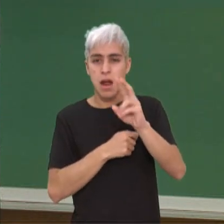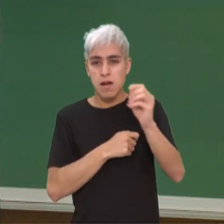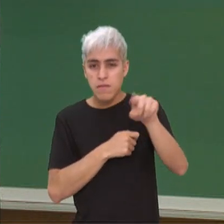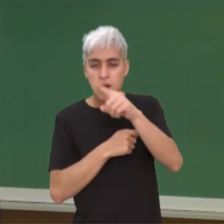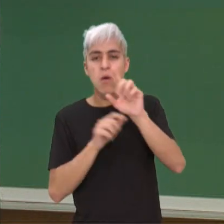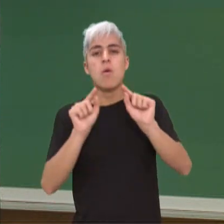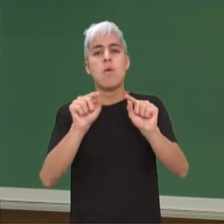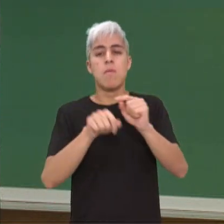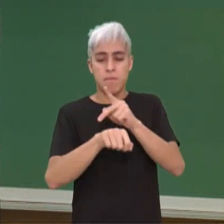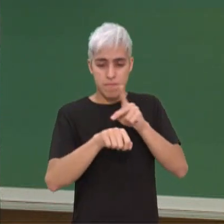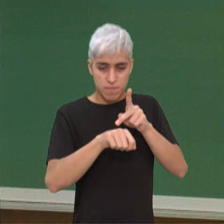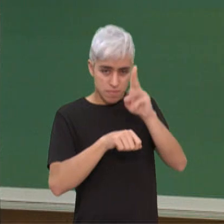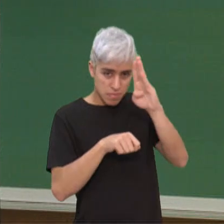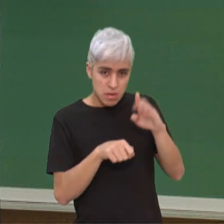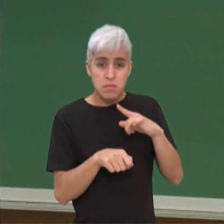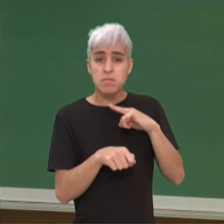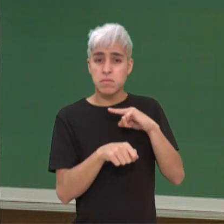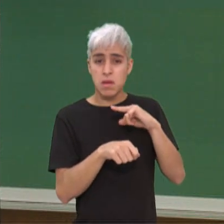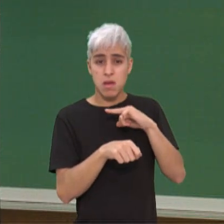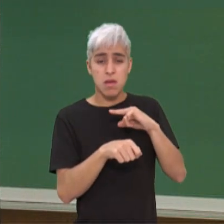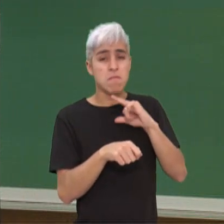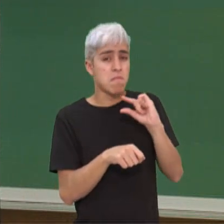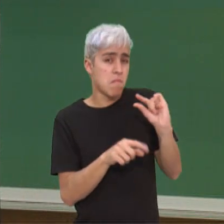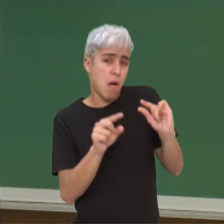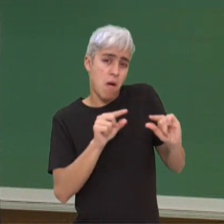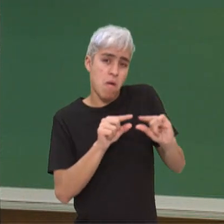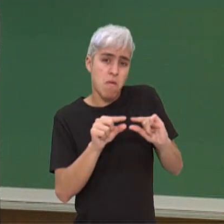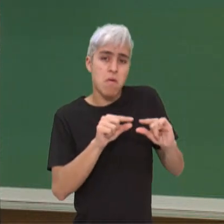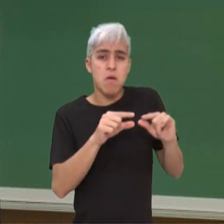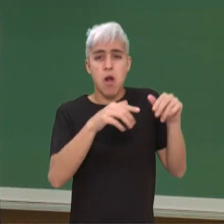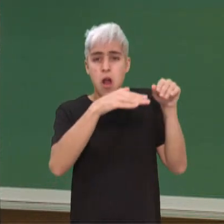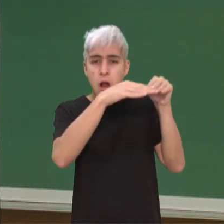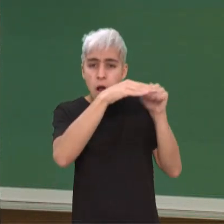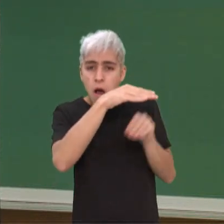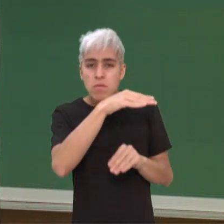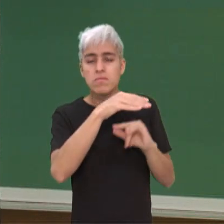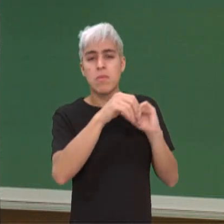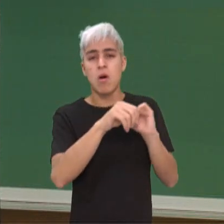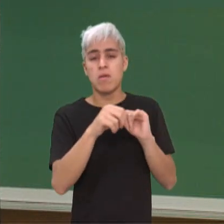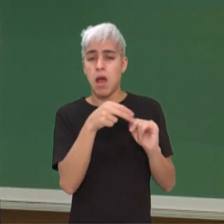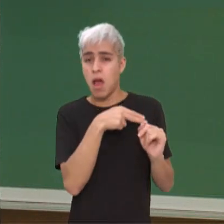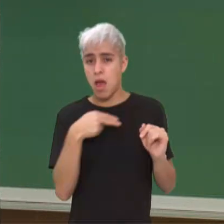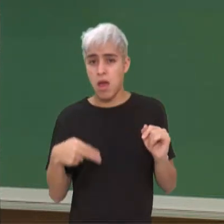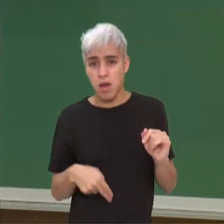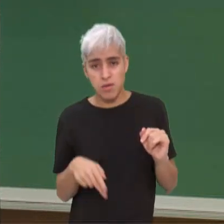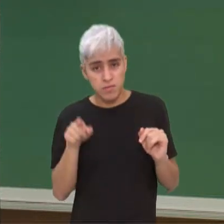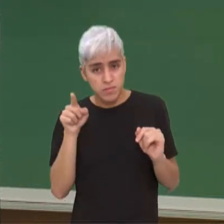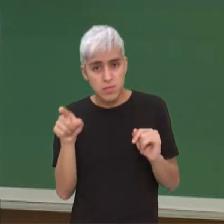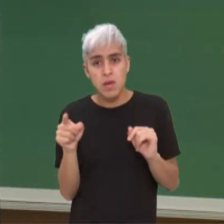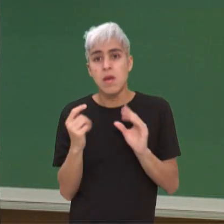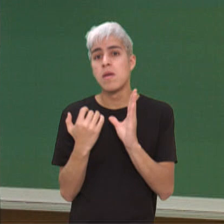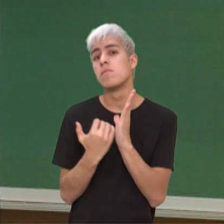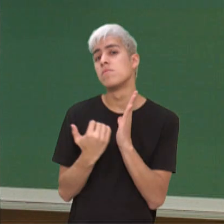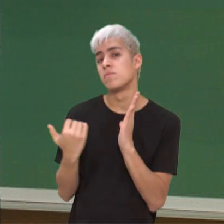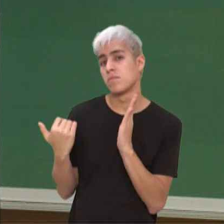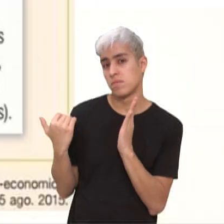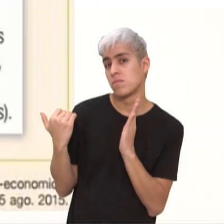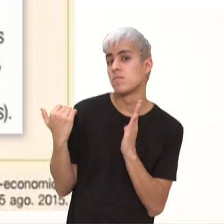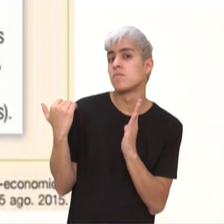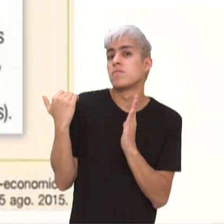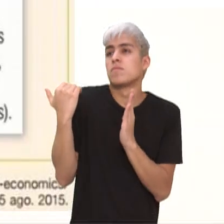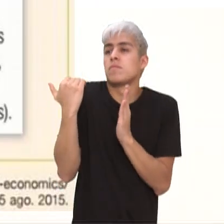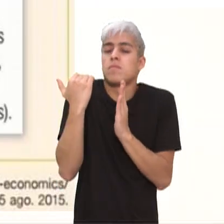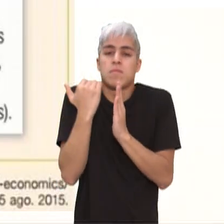nosso país ele tem uma reserva pequena, tá? A China aqui vai aparecer